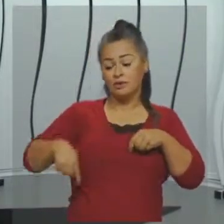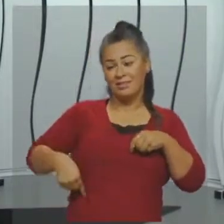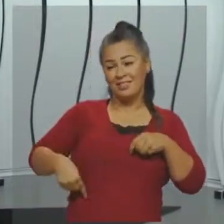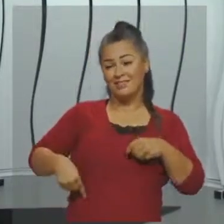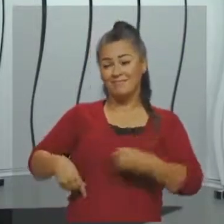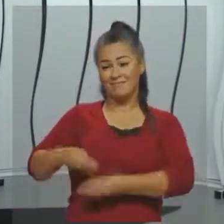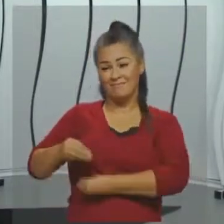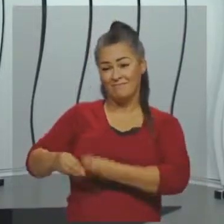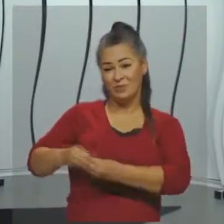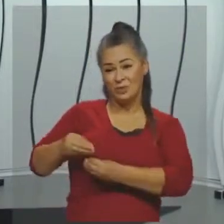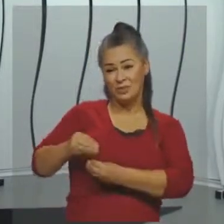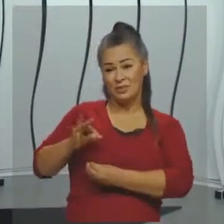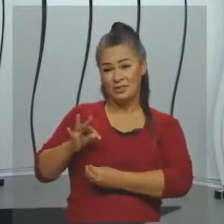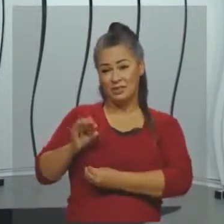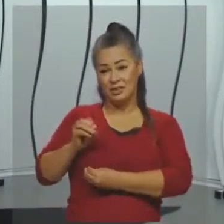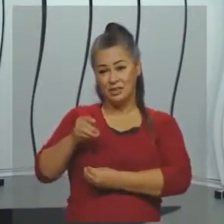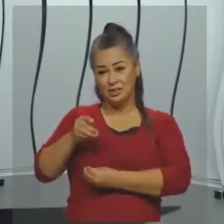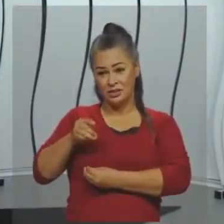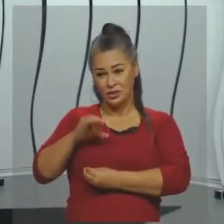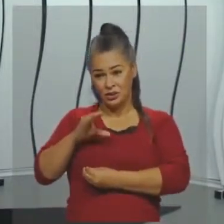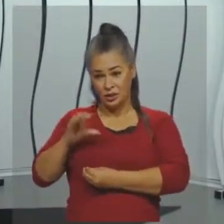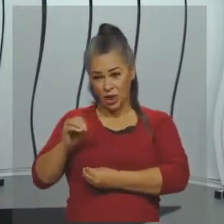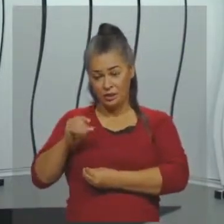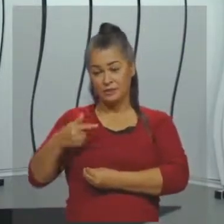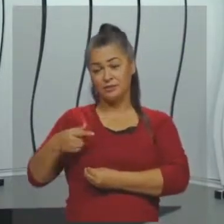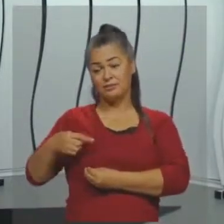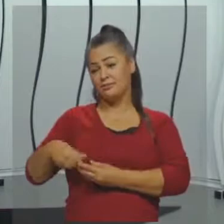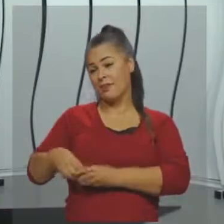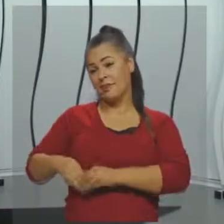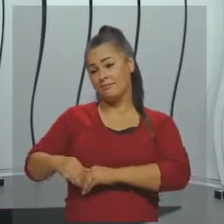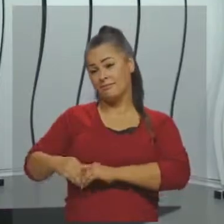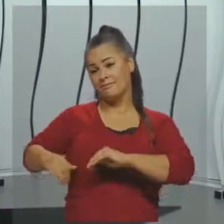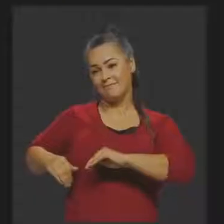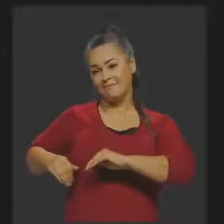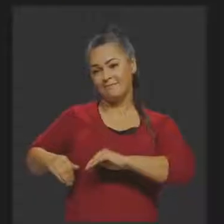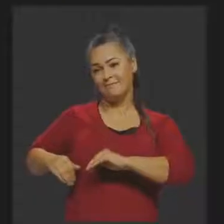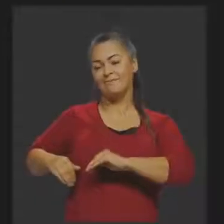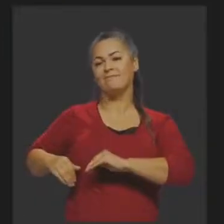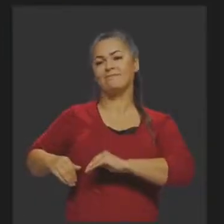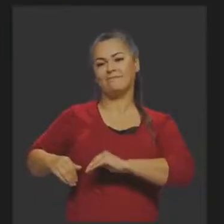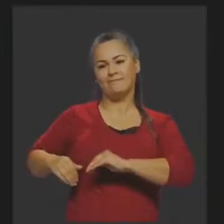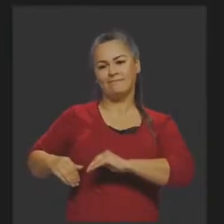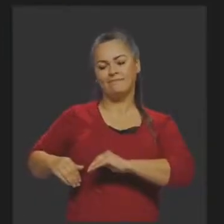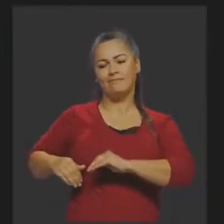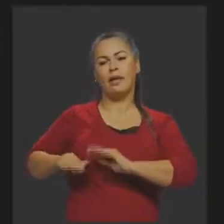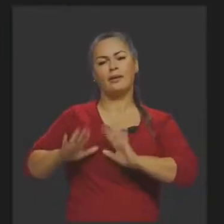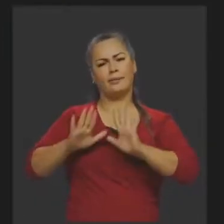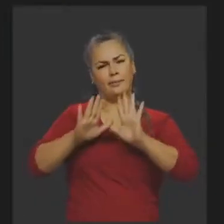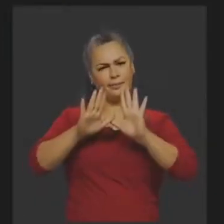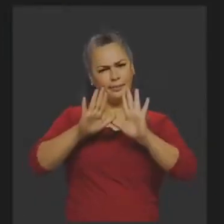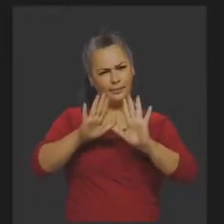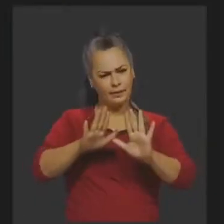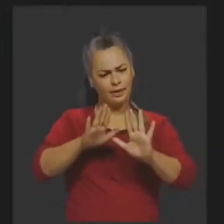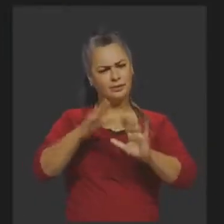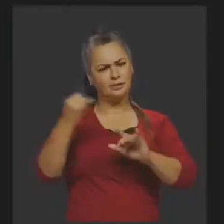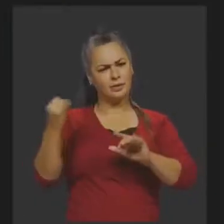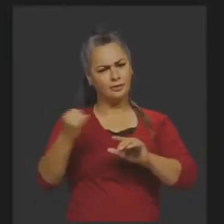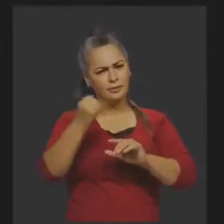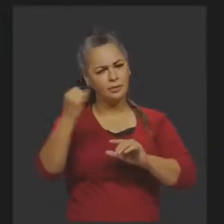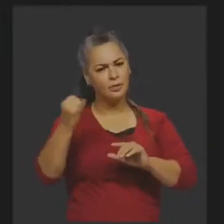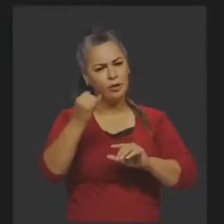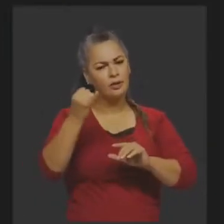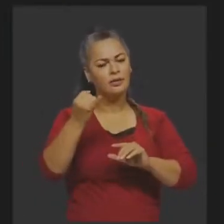sangue nessa região aí dos néfrons, nessa estrutura. É claro também, importante